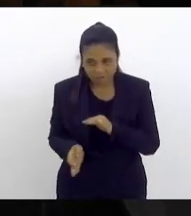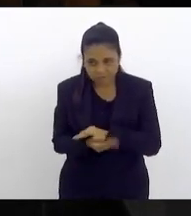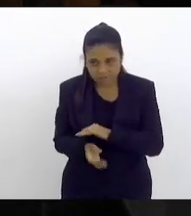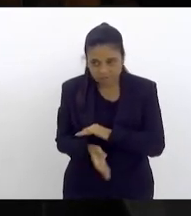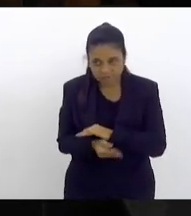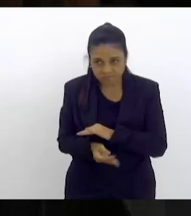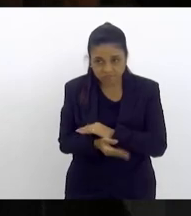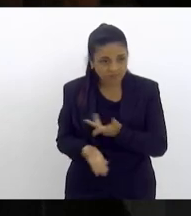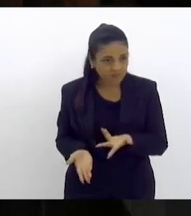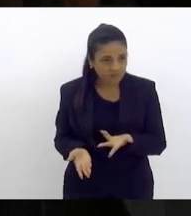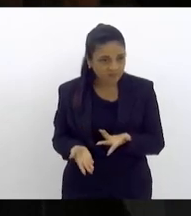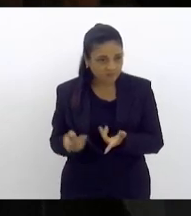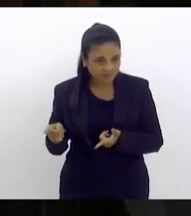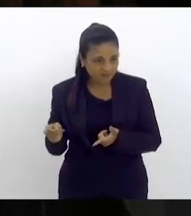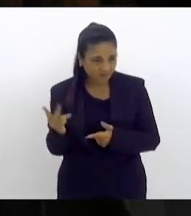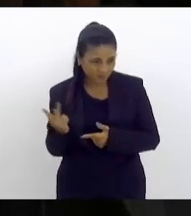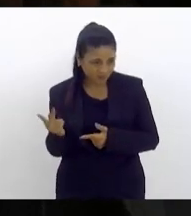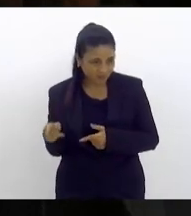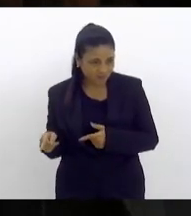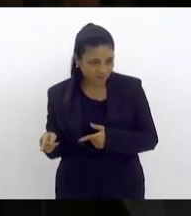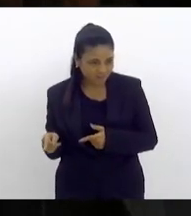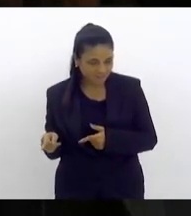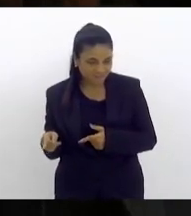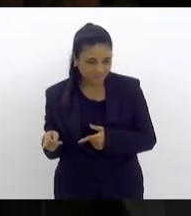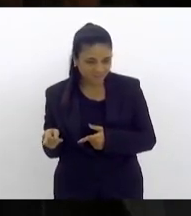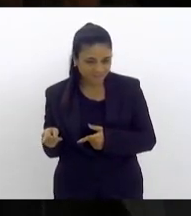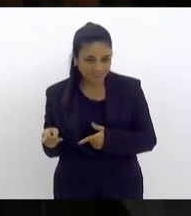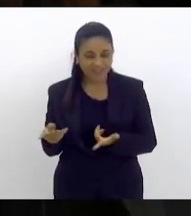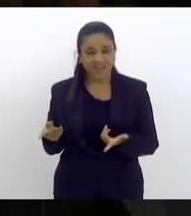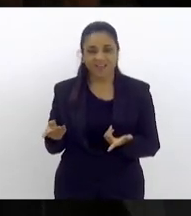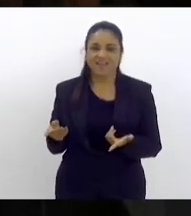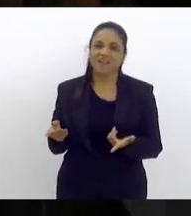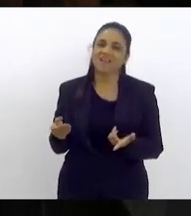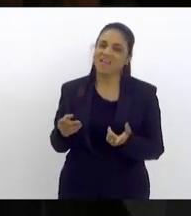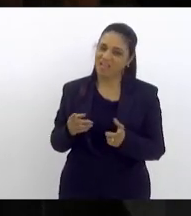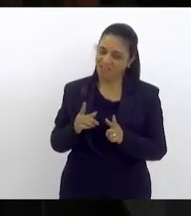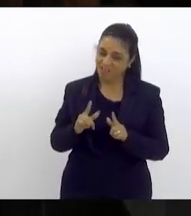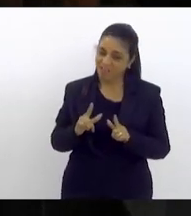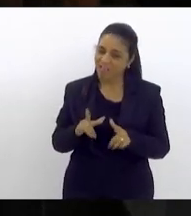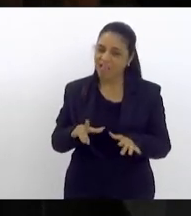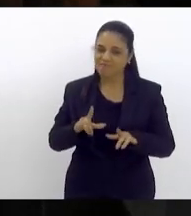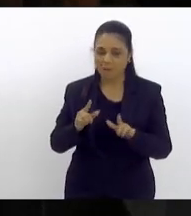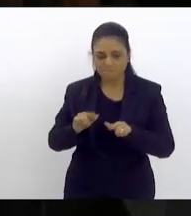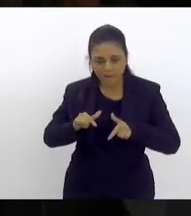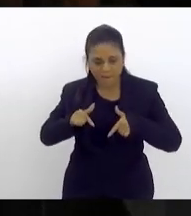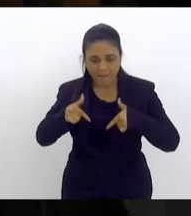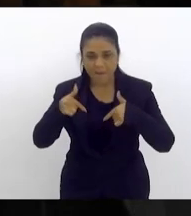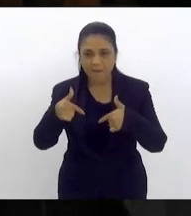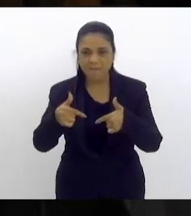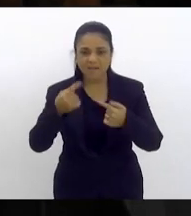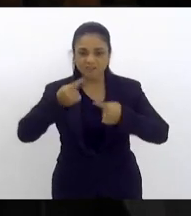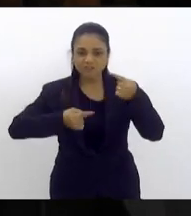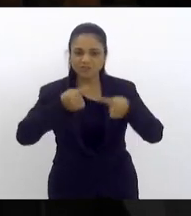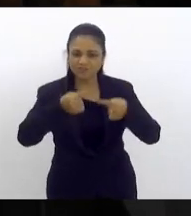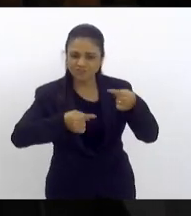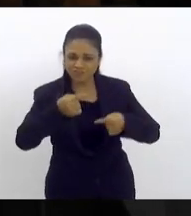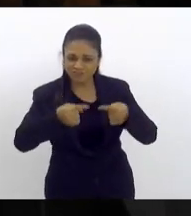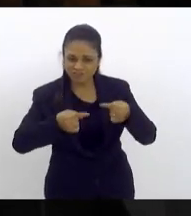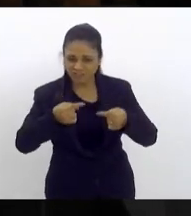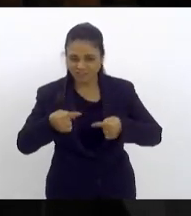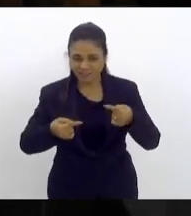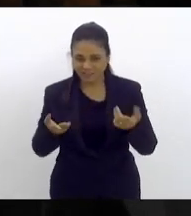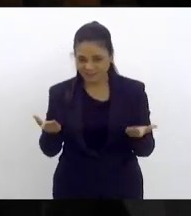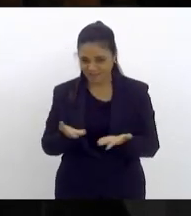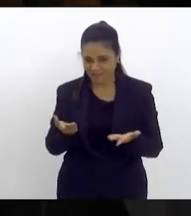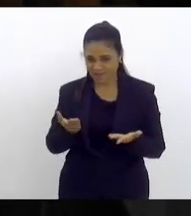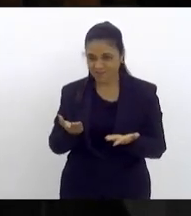Janeiro porque são muito Valentes para bravatar e nos acusam de fazer uma discussão aqui de âmbito nacional Ora